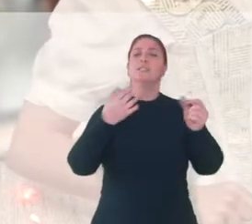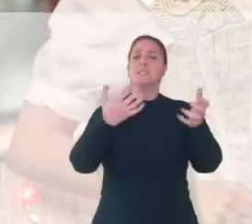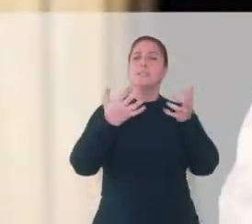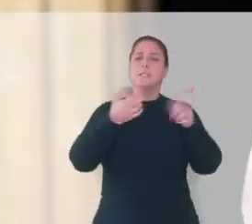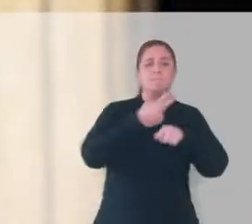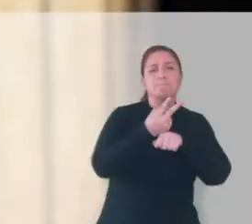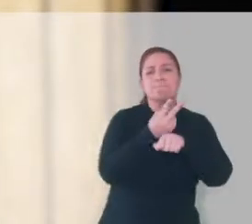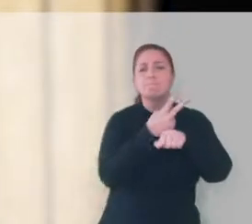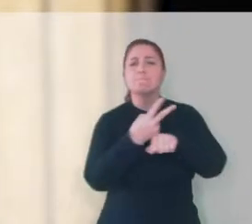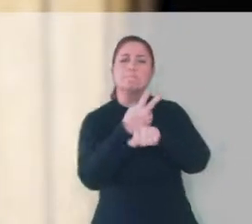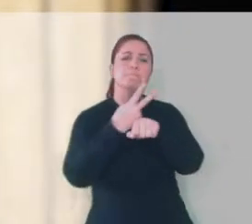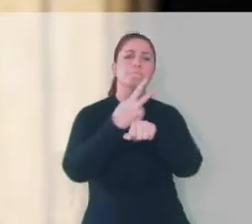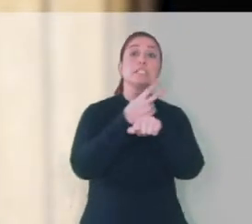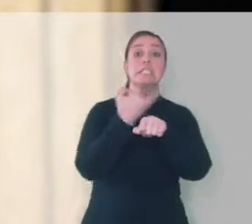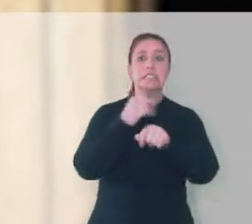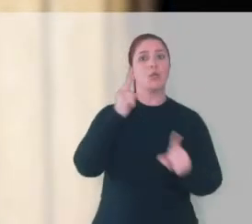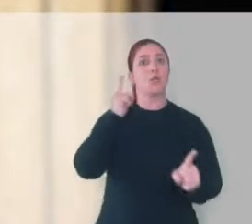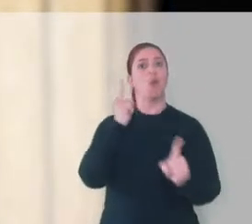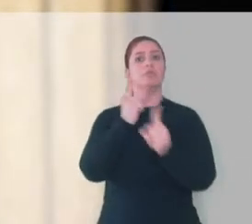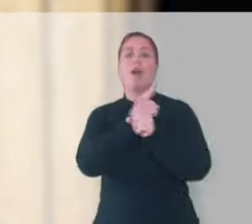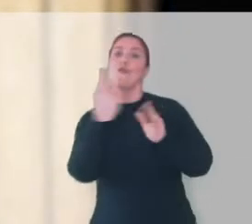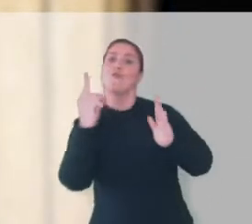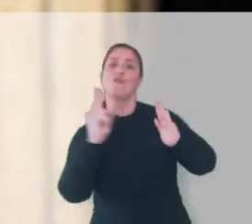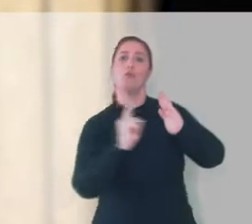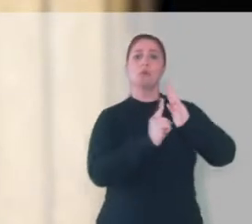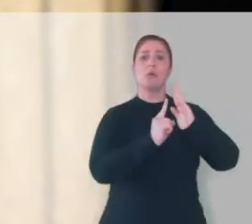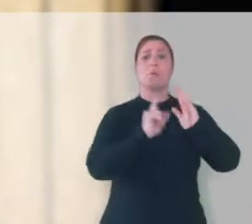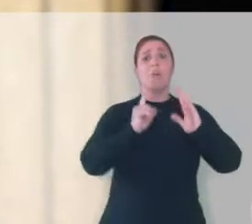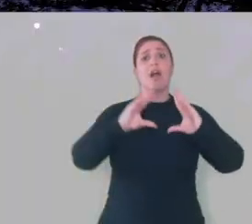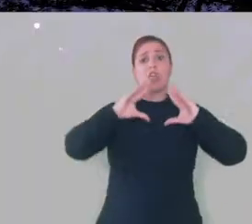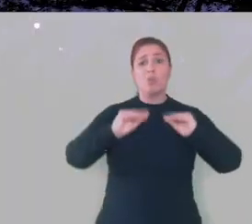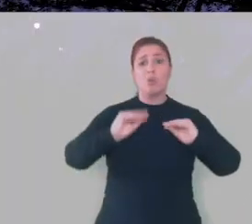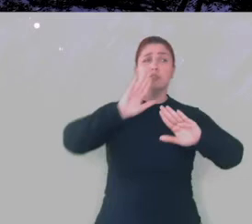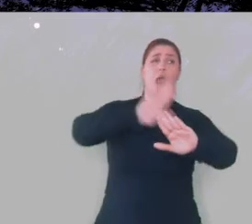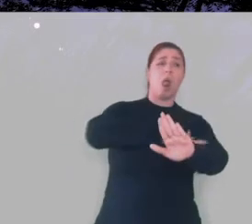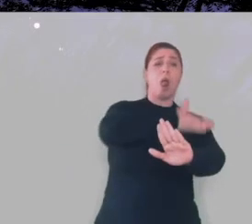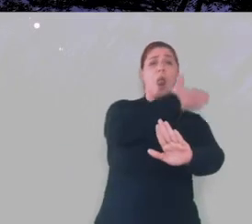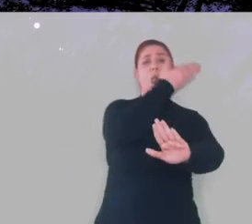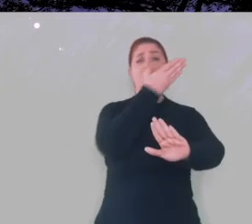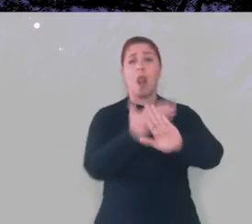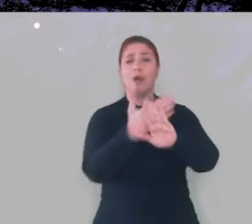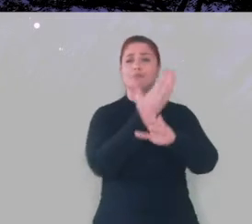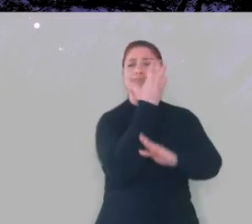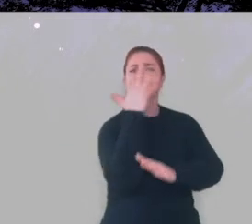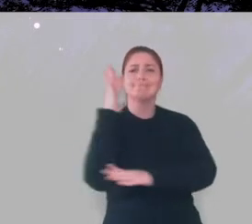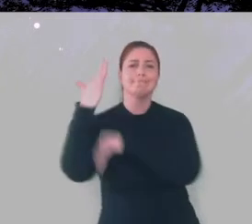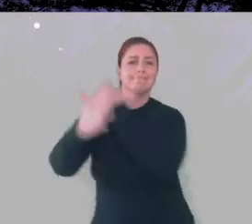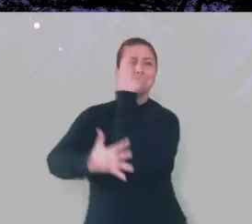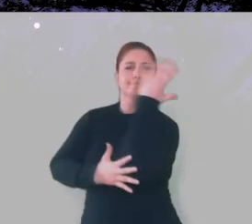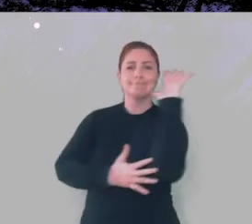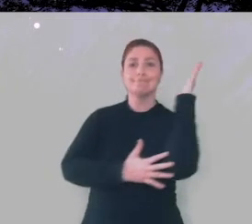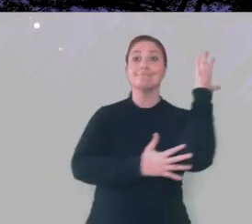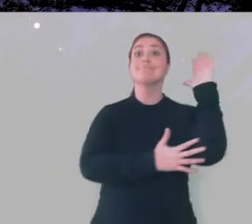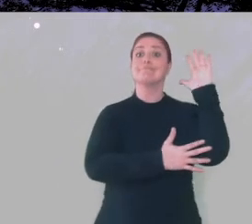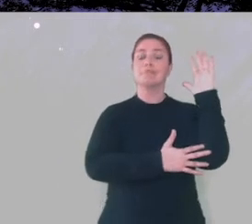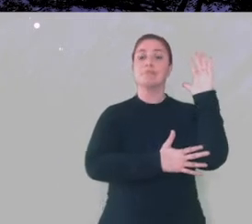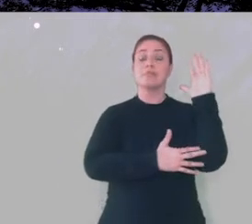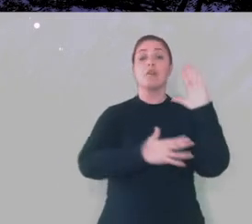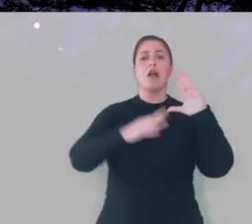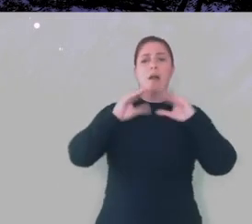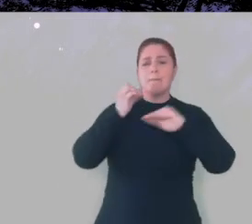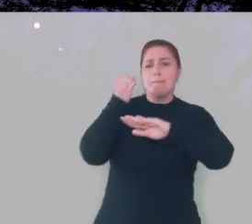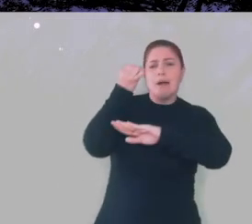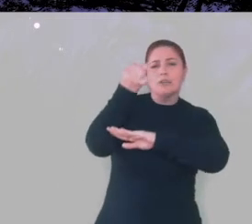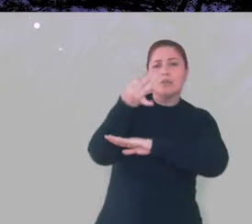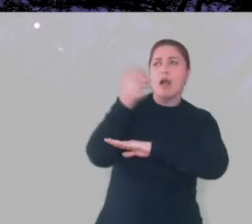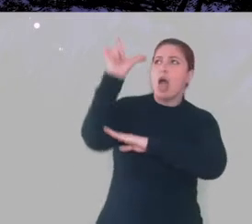mãos. Resultado? Passou a noite inteira na mata. Durante aquela madrugada, a lua cheia brilhava lá